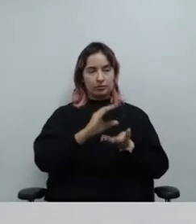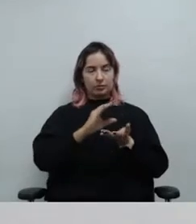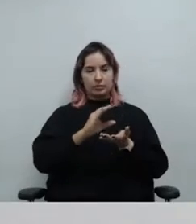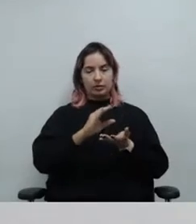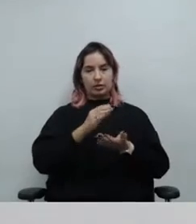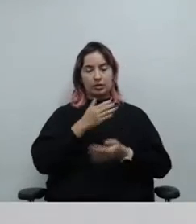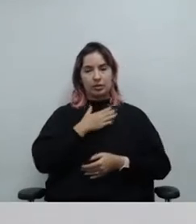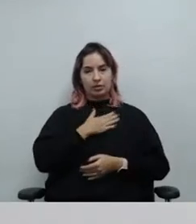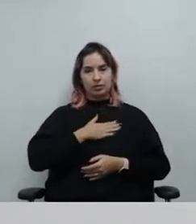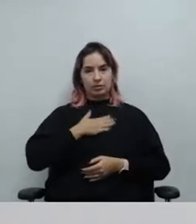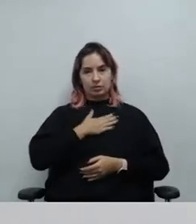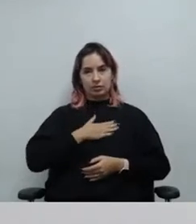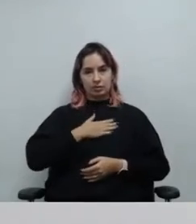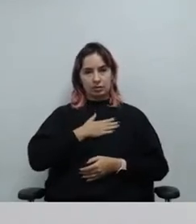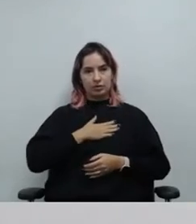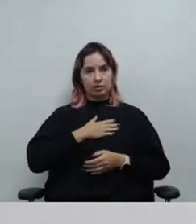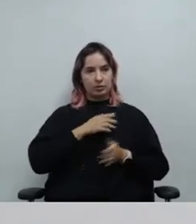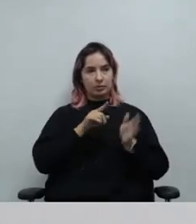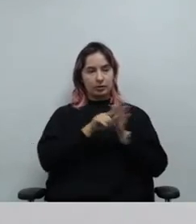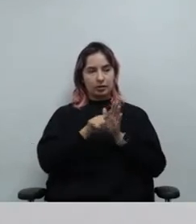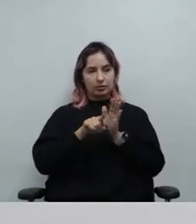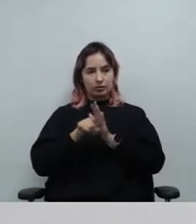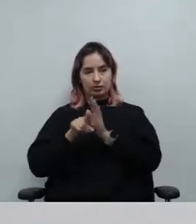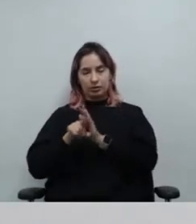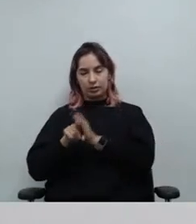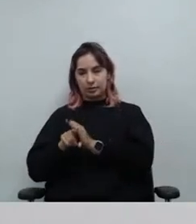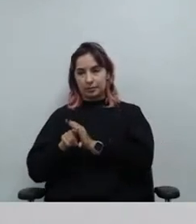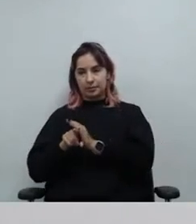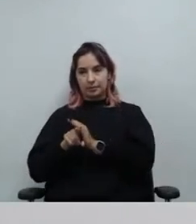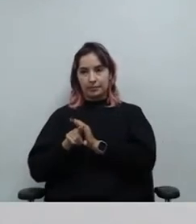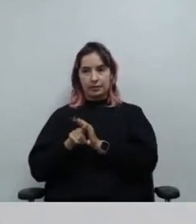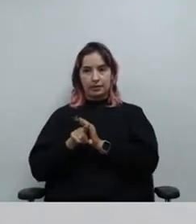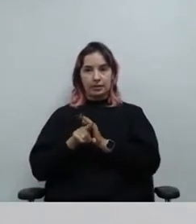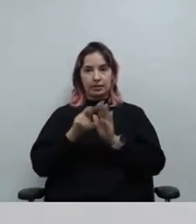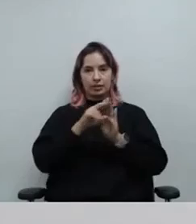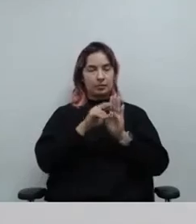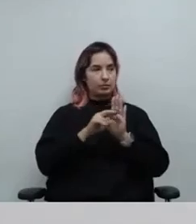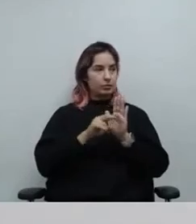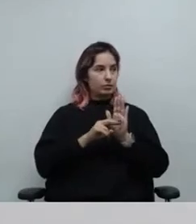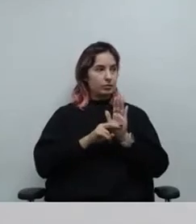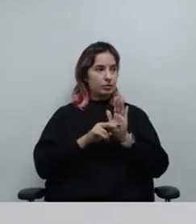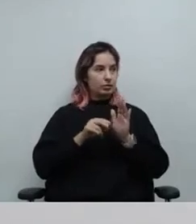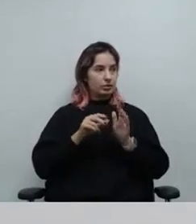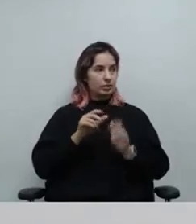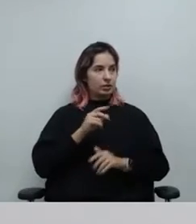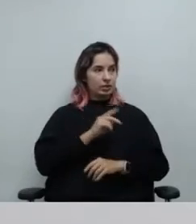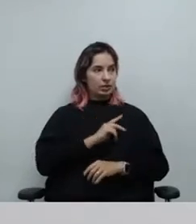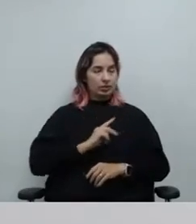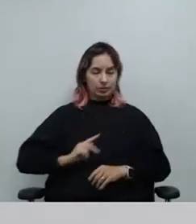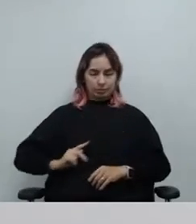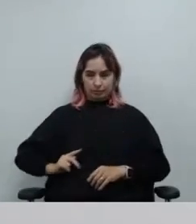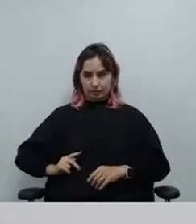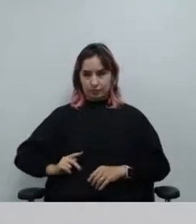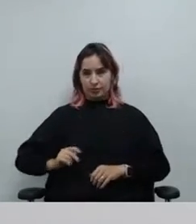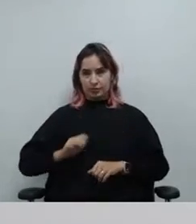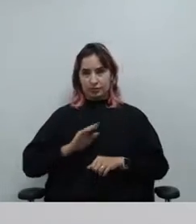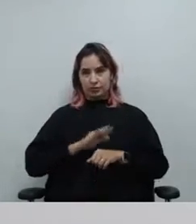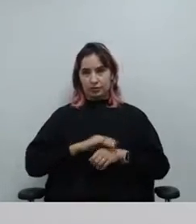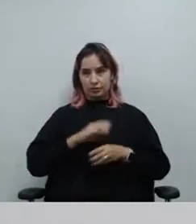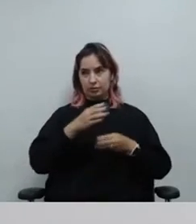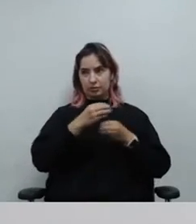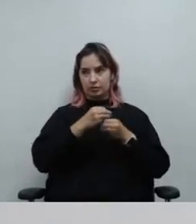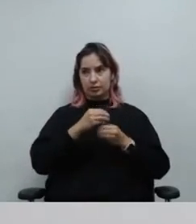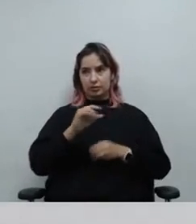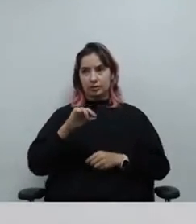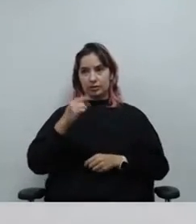eu gostaria de consultá-los aqui em termos de segmento da pauta. Particularmente, a presidência costuma fazer considerações após